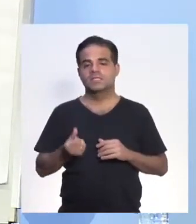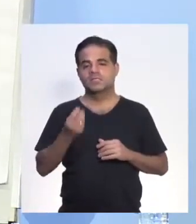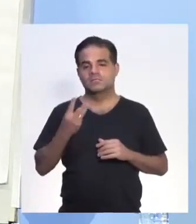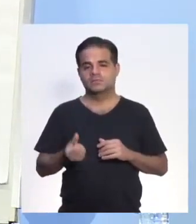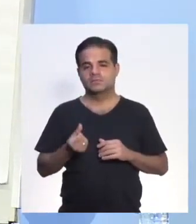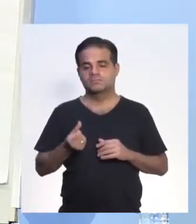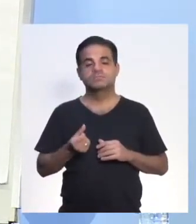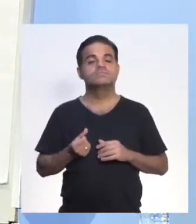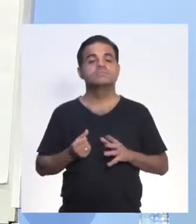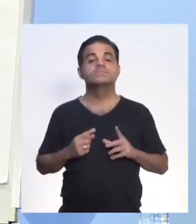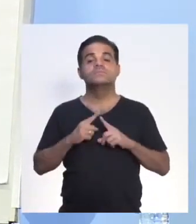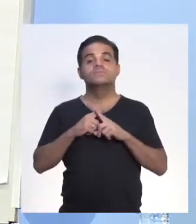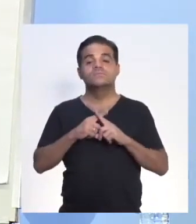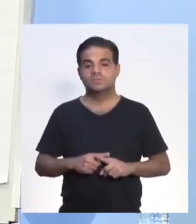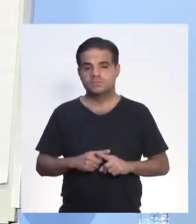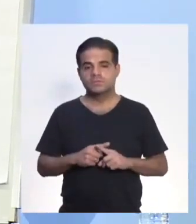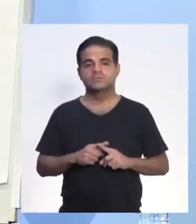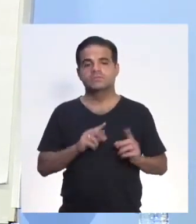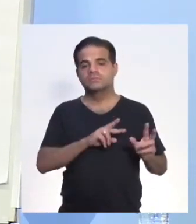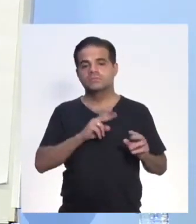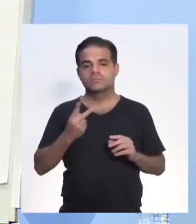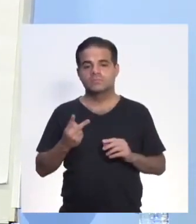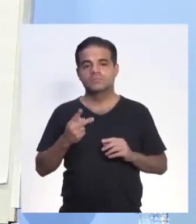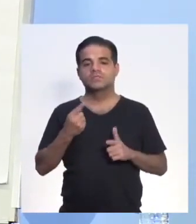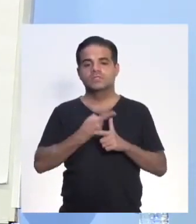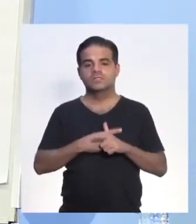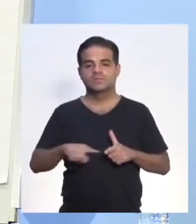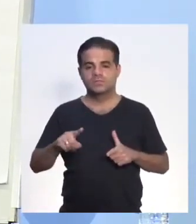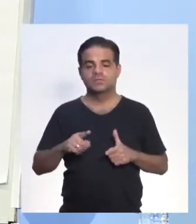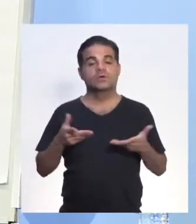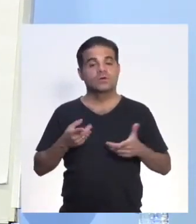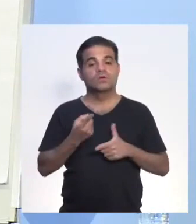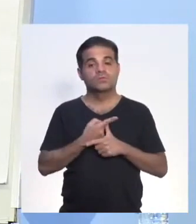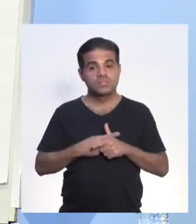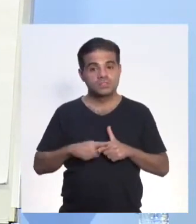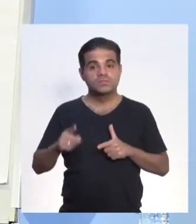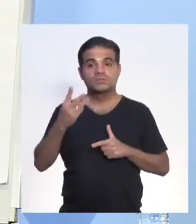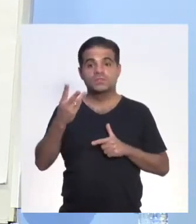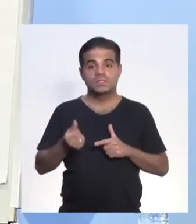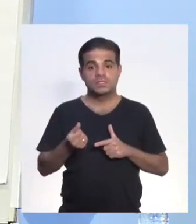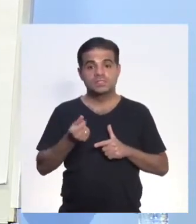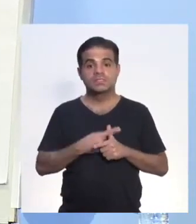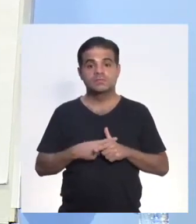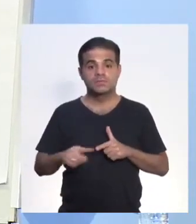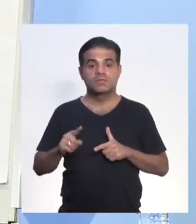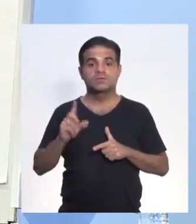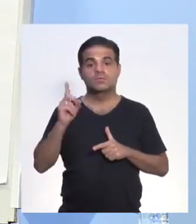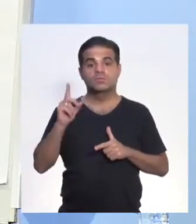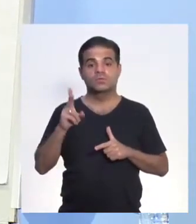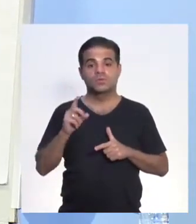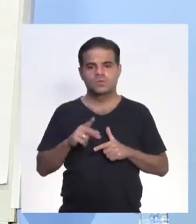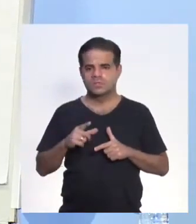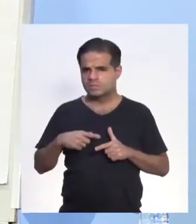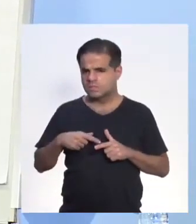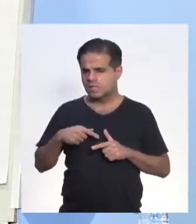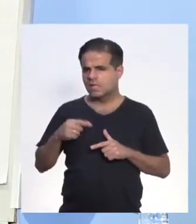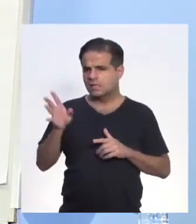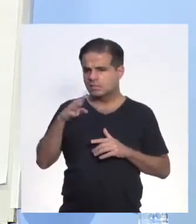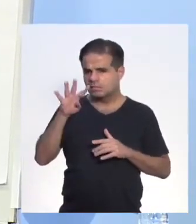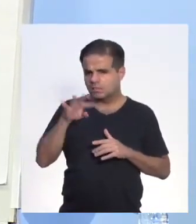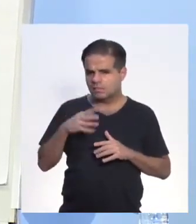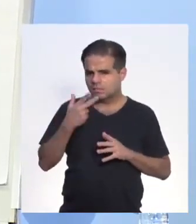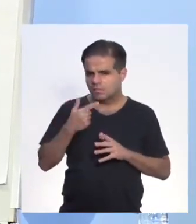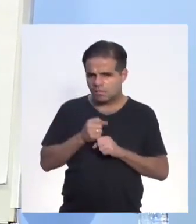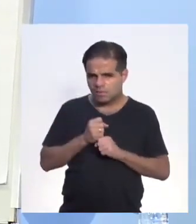36. Tá multiplicando, vai passar dividindo. Vou dividir 36 por 12. Na tabuada do 12 tem 36? Aí vai